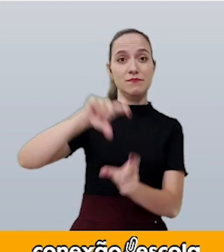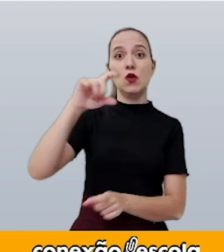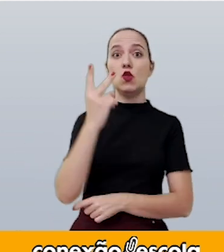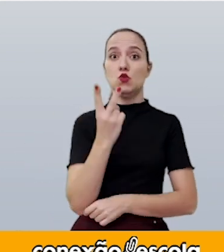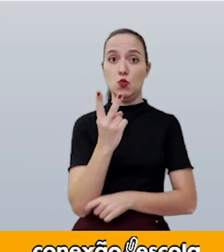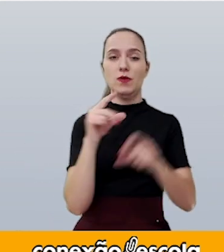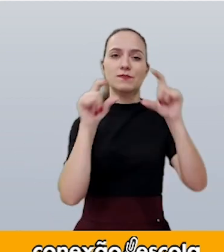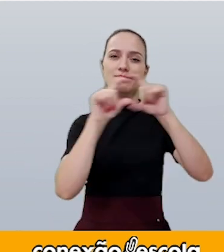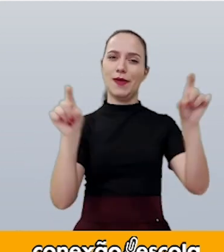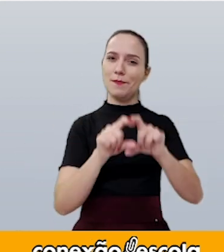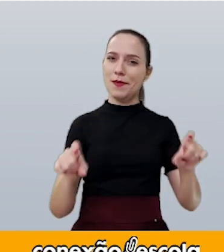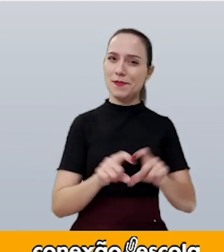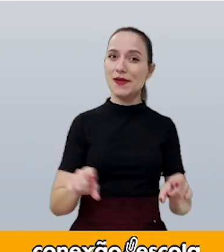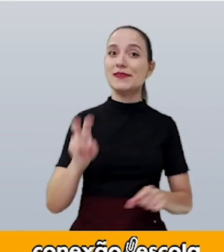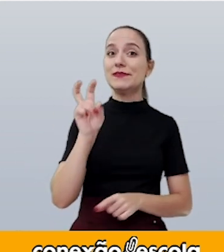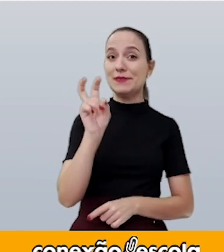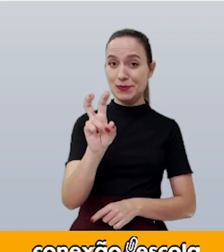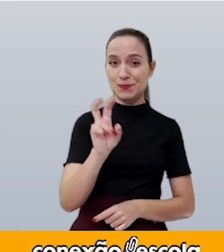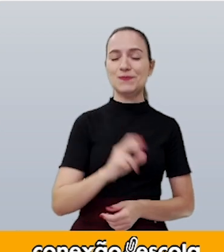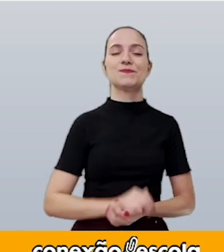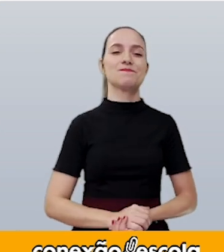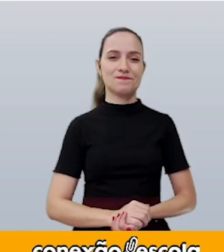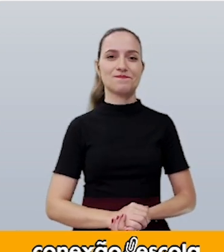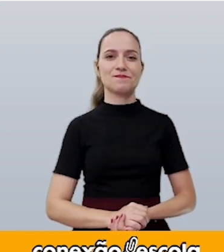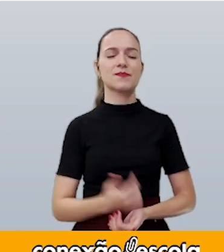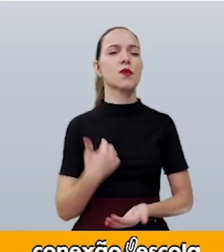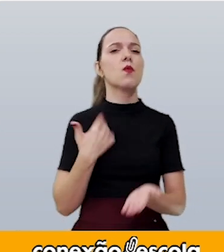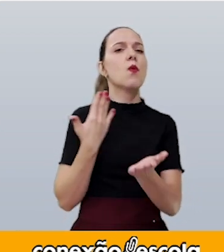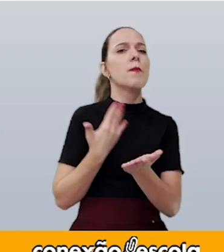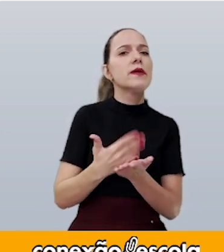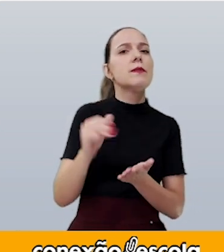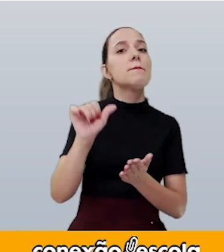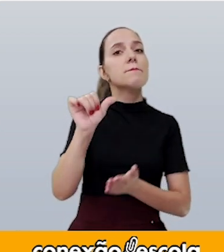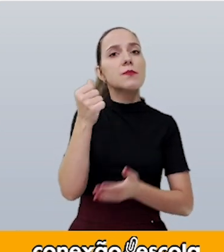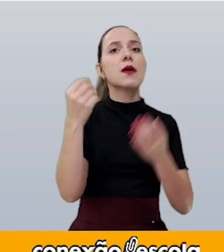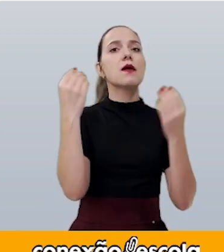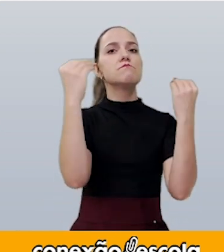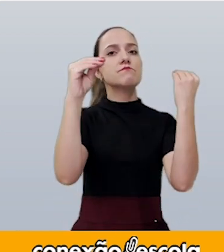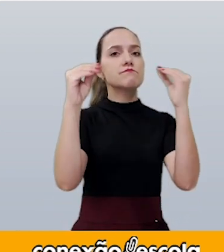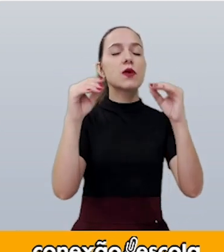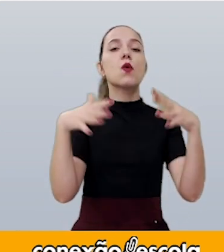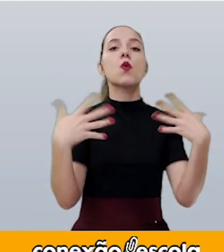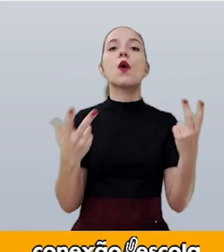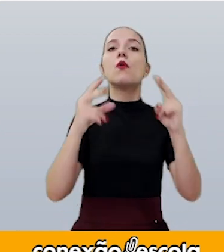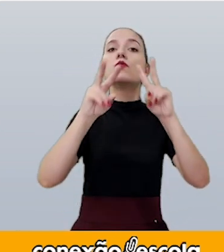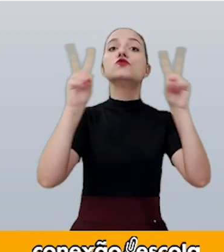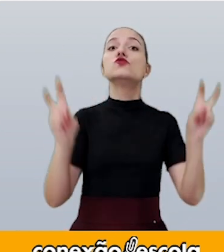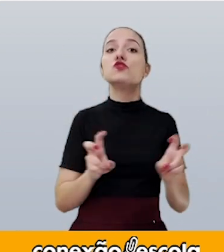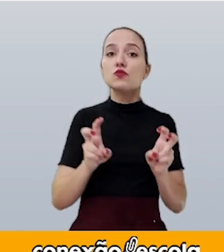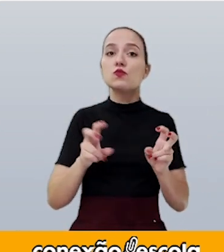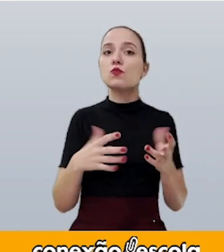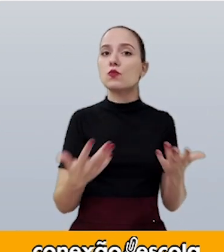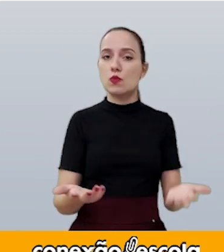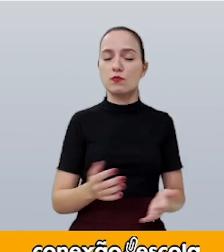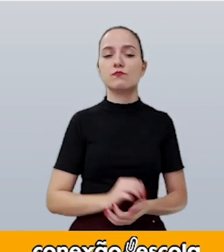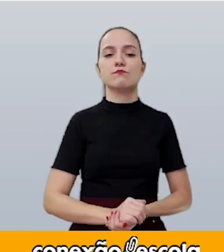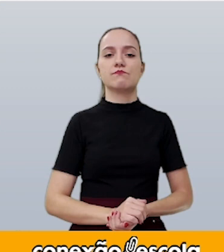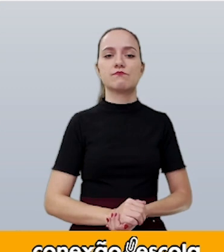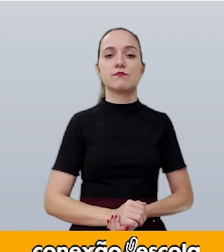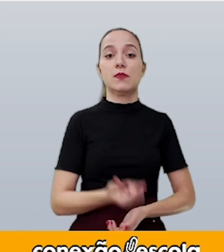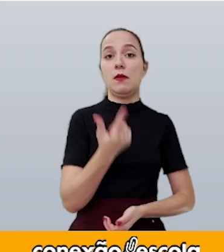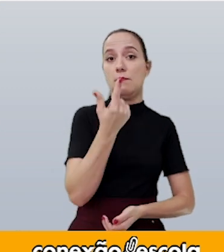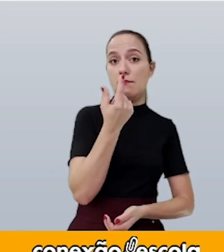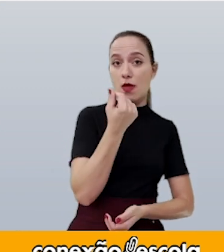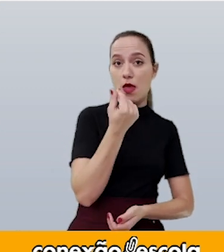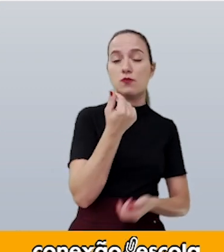e 5 linhas. Inicialmente, vamos colocar o título: preço